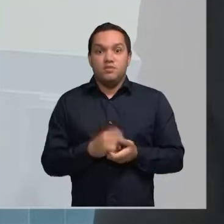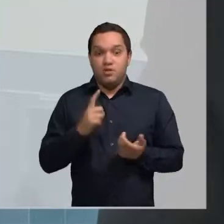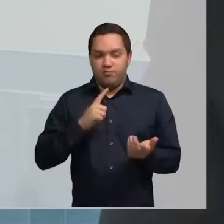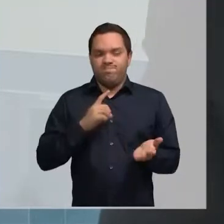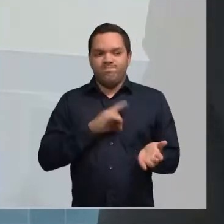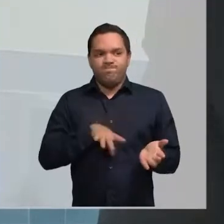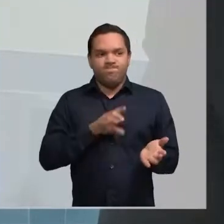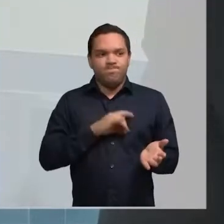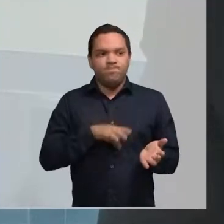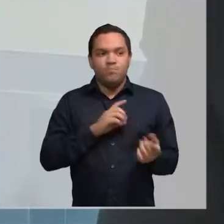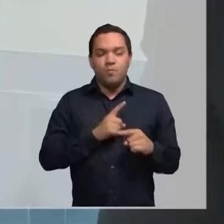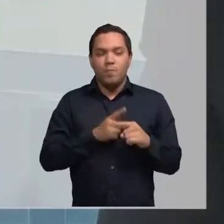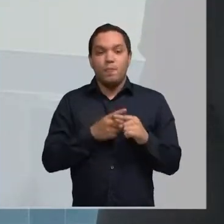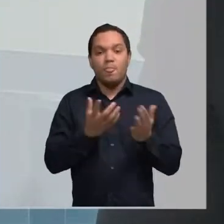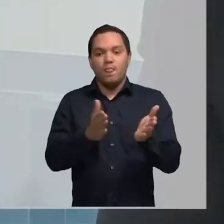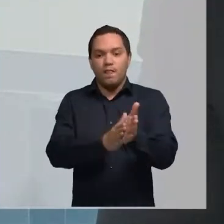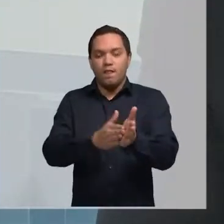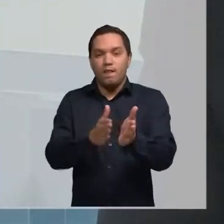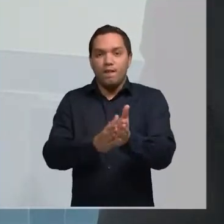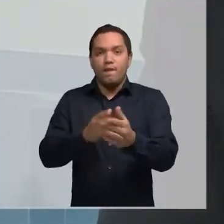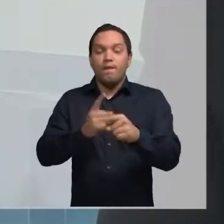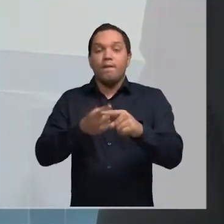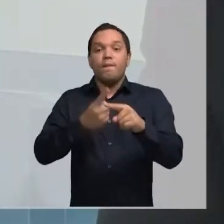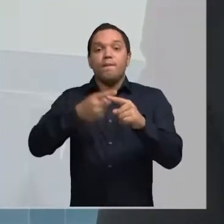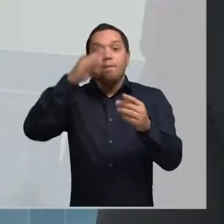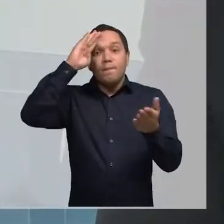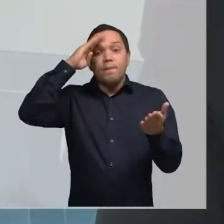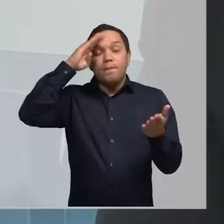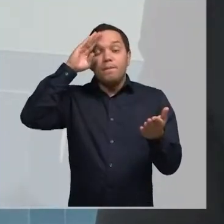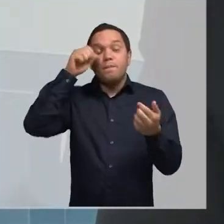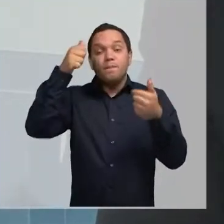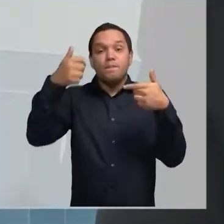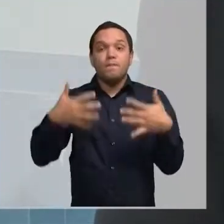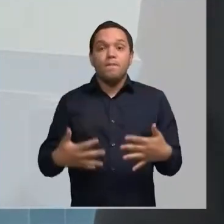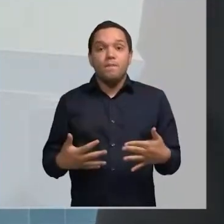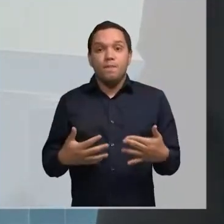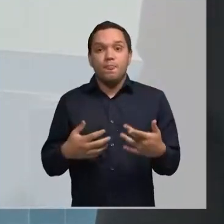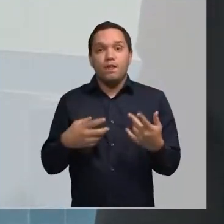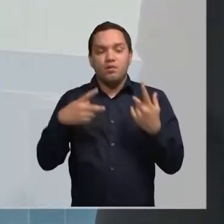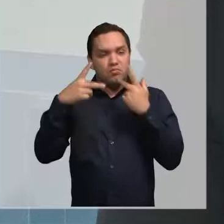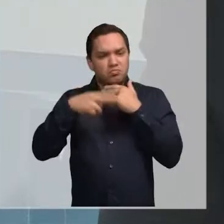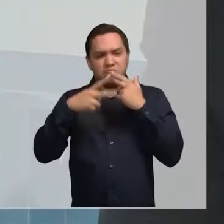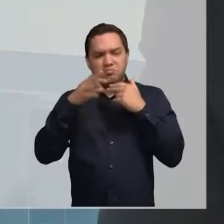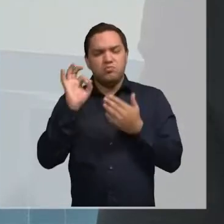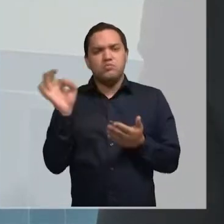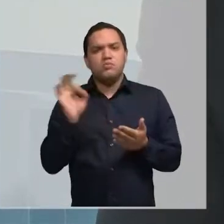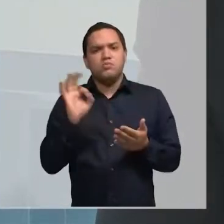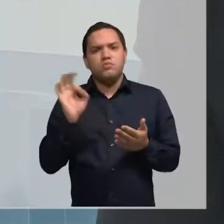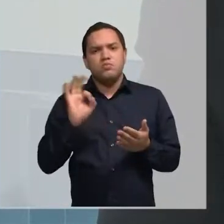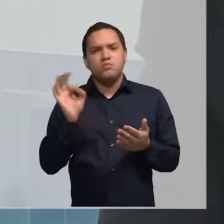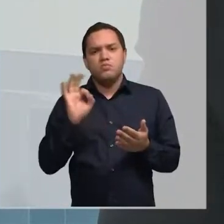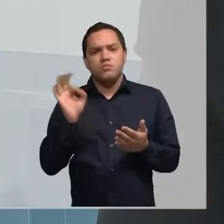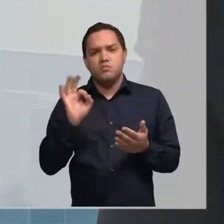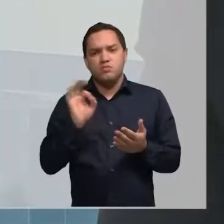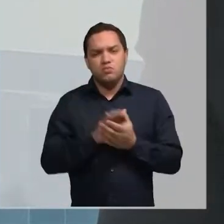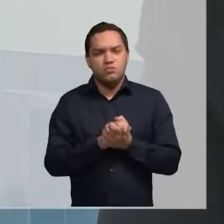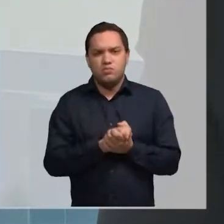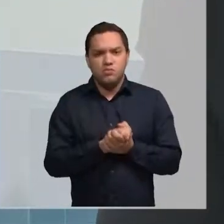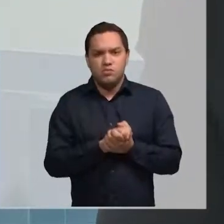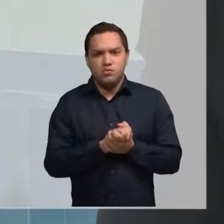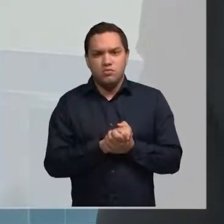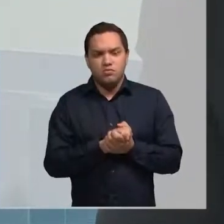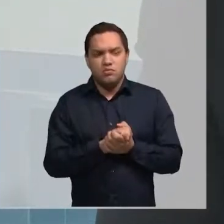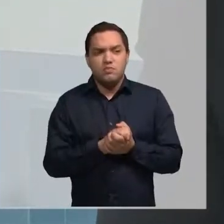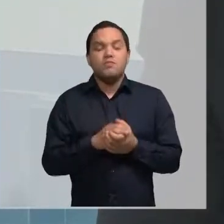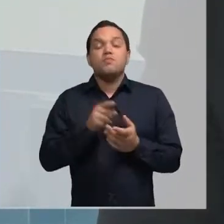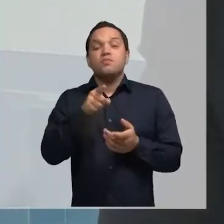Eu quero felicitá-lo porque ele disse que ele não falou mal, nem de nada que aconteceu na ditadura, até hoje não falou.